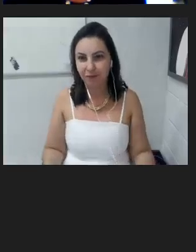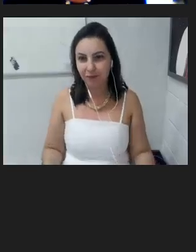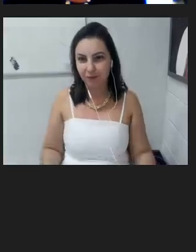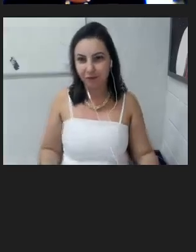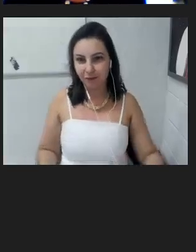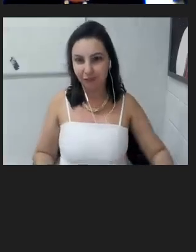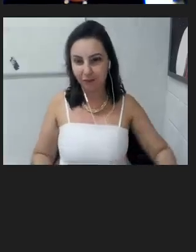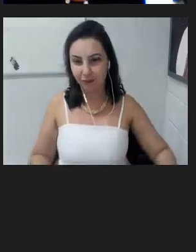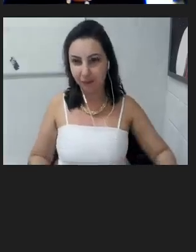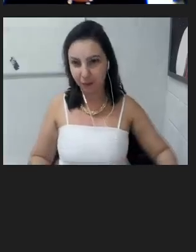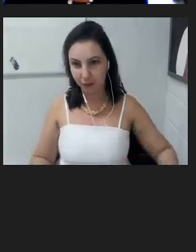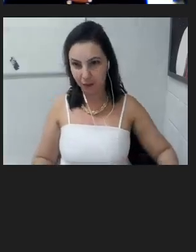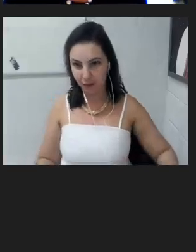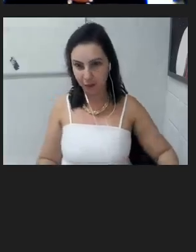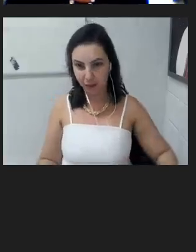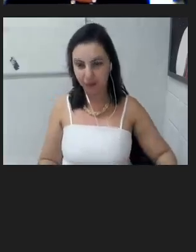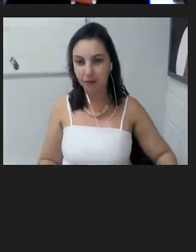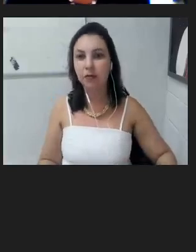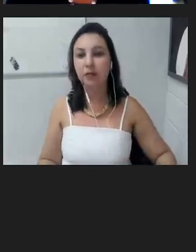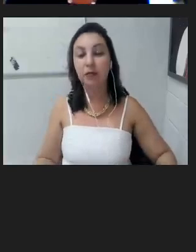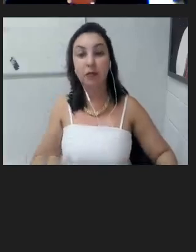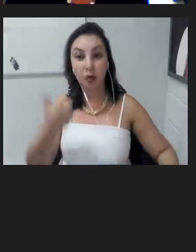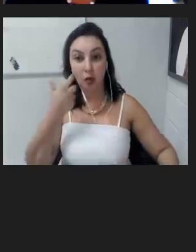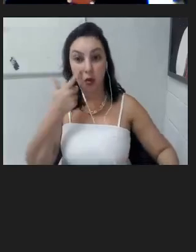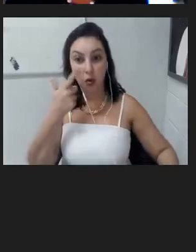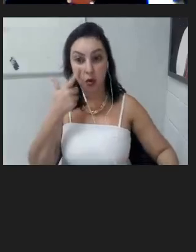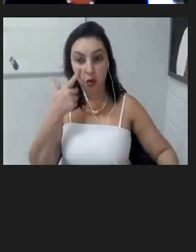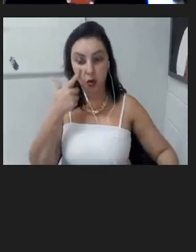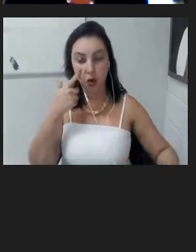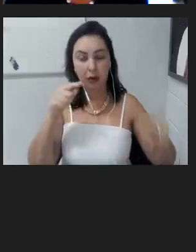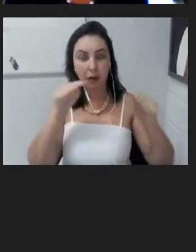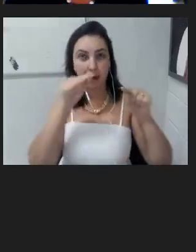deixa eu fazer um mapeamento um pouco